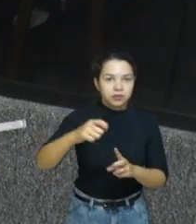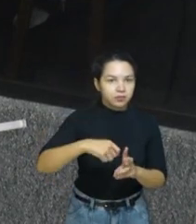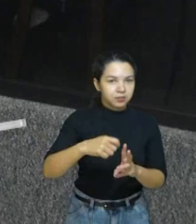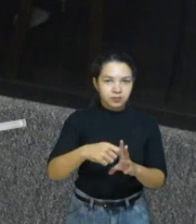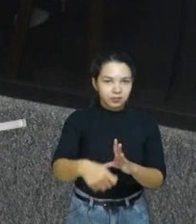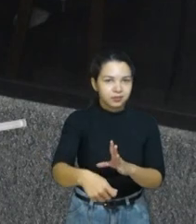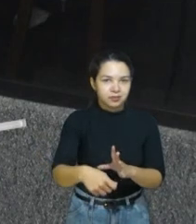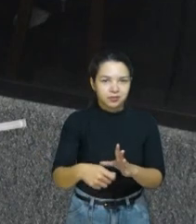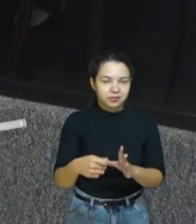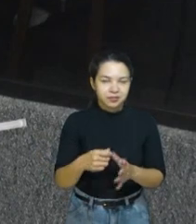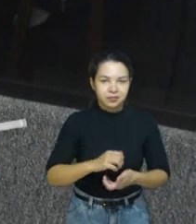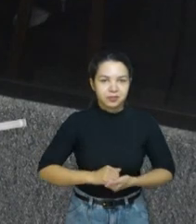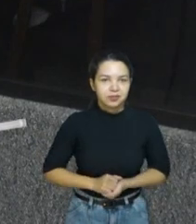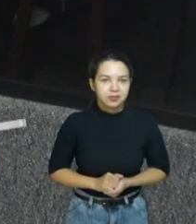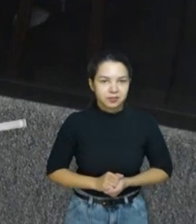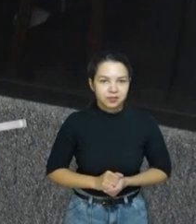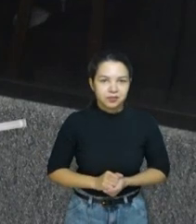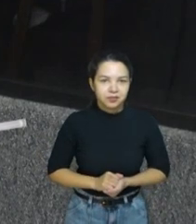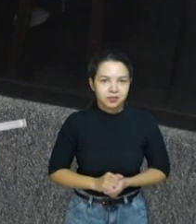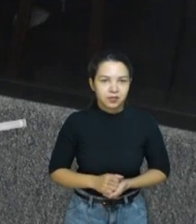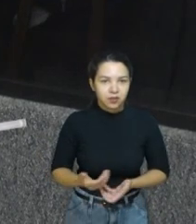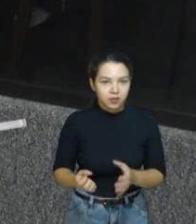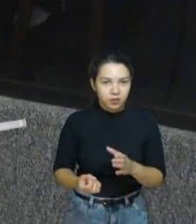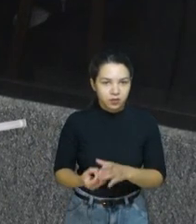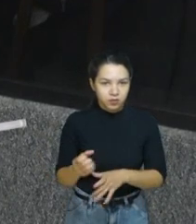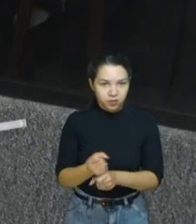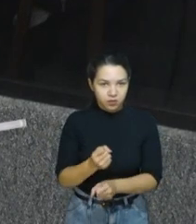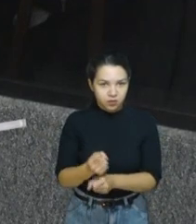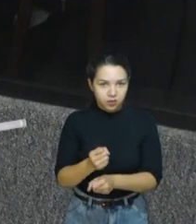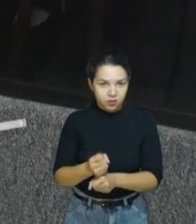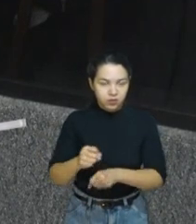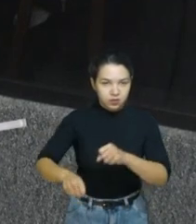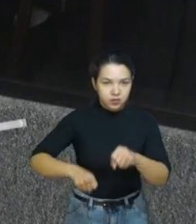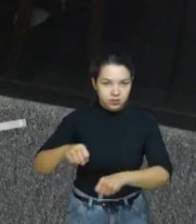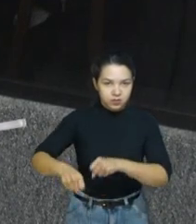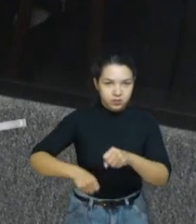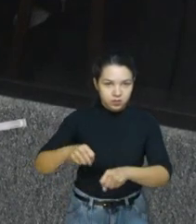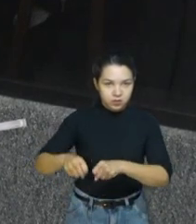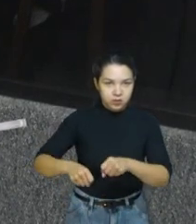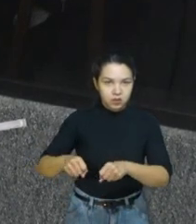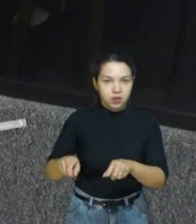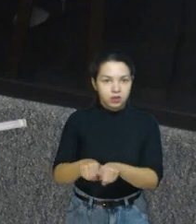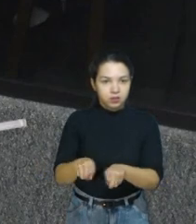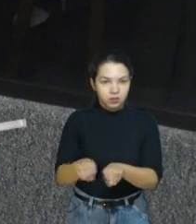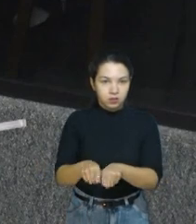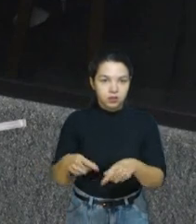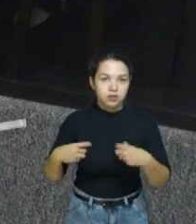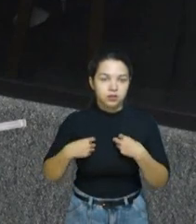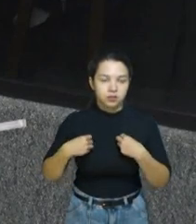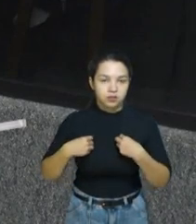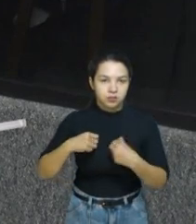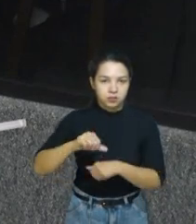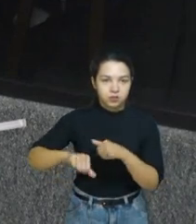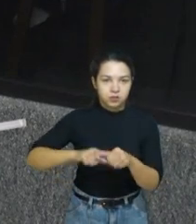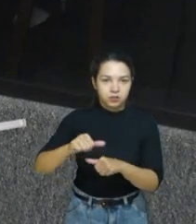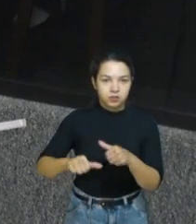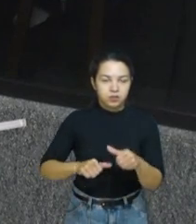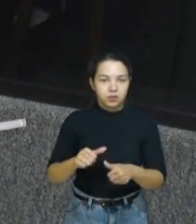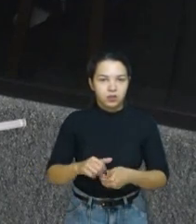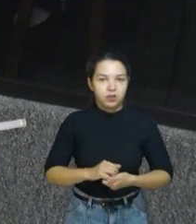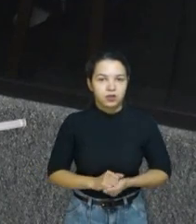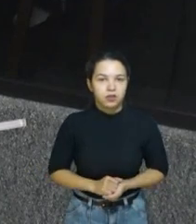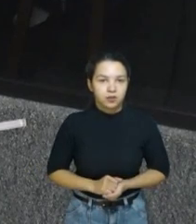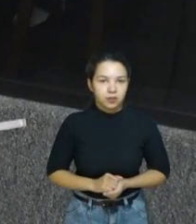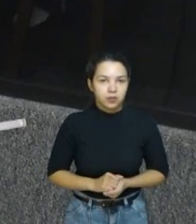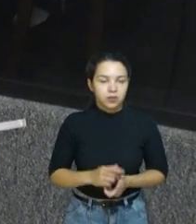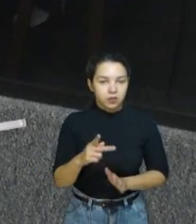meses e contempla a construção de um bicicletário e um vestiário aqui no Palácio Barriga Verde. Esses são os projetos